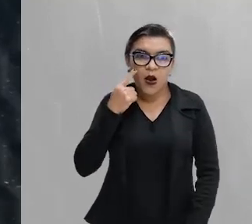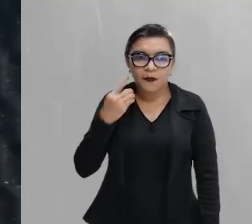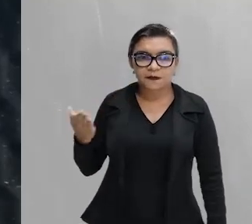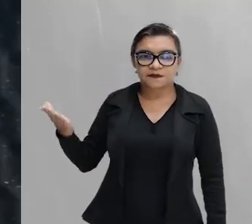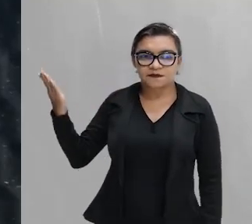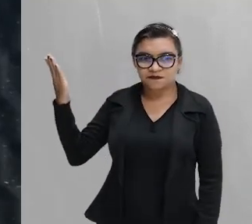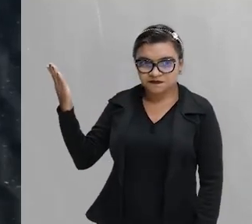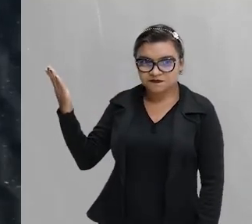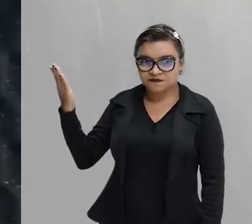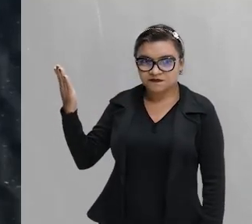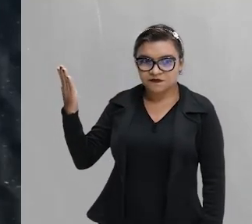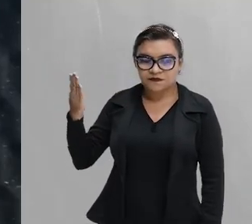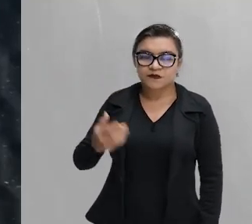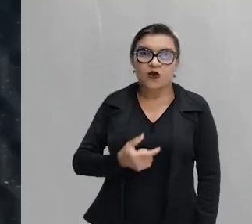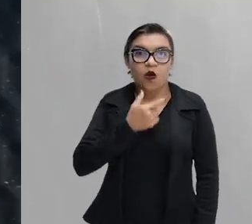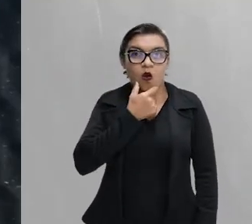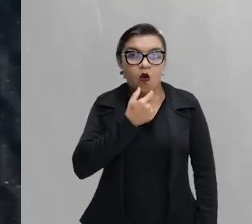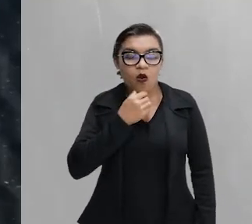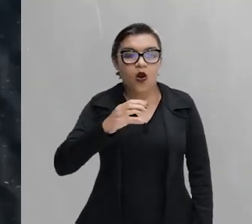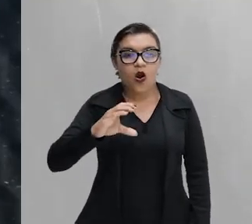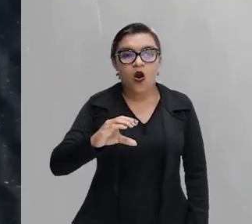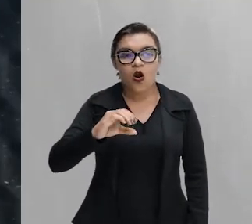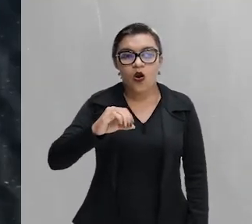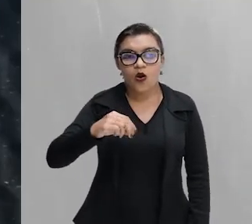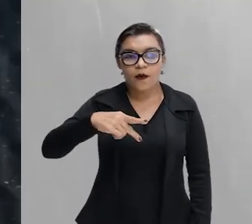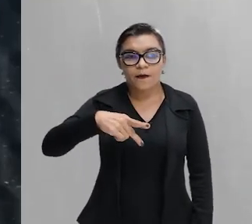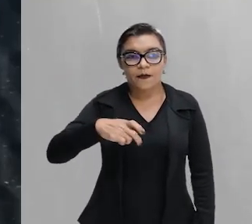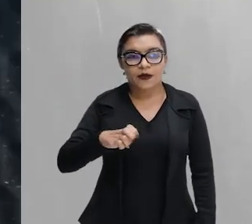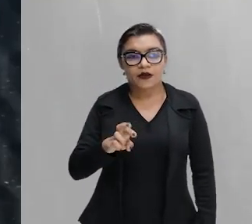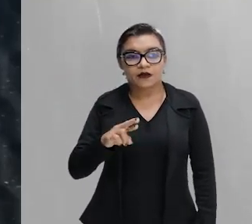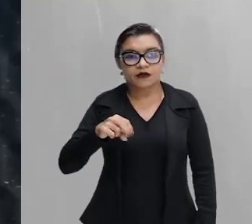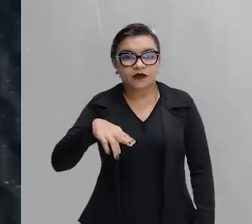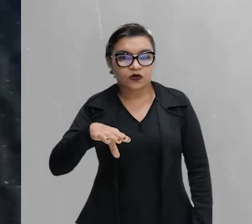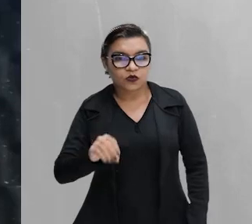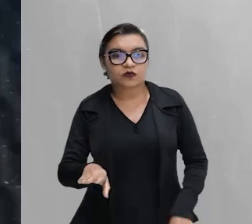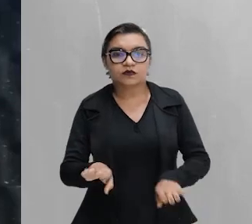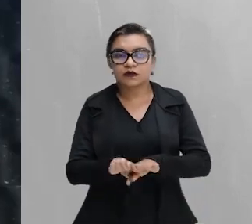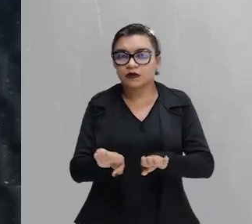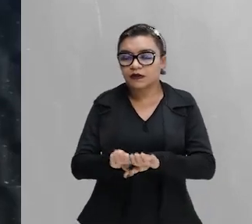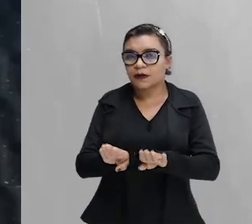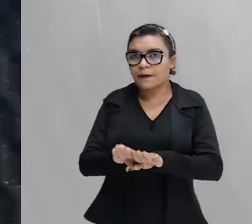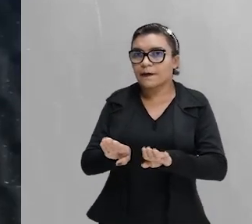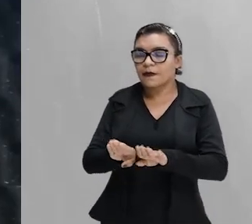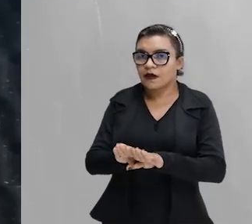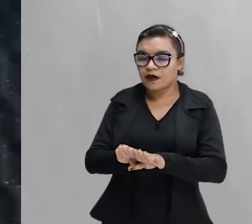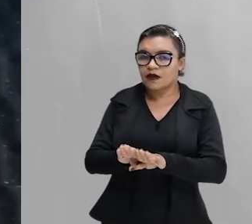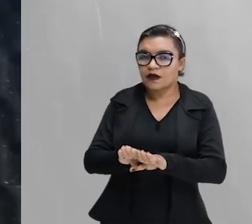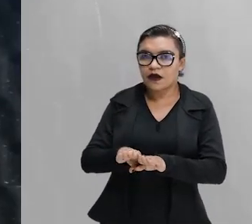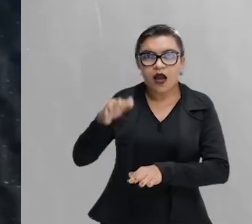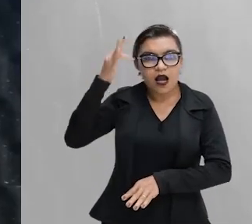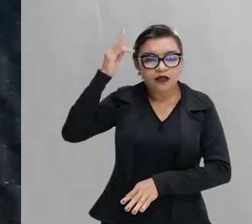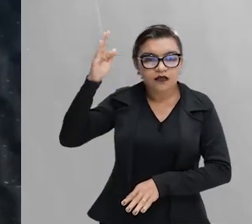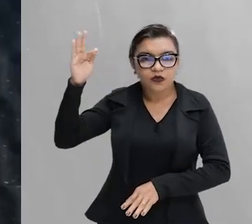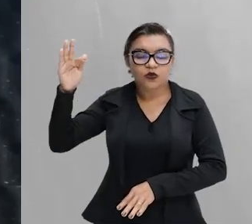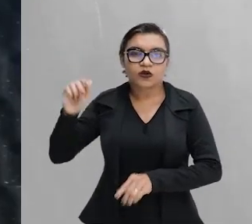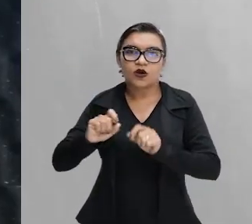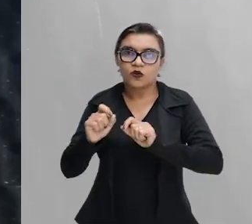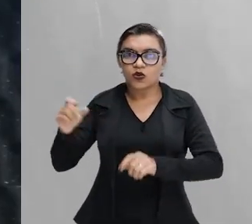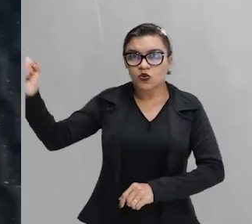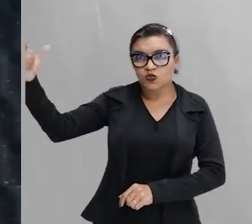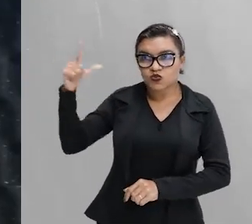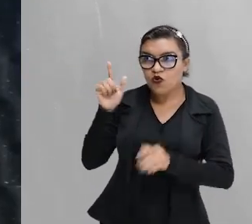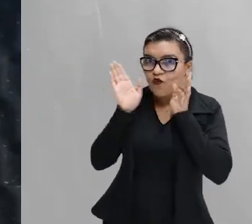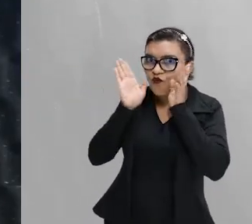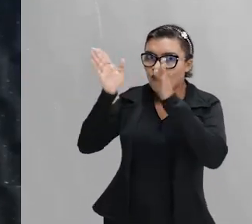né? Então, essa figura emblemática que é o Nicolau Copérnico e a teoria heliocêntrica, né, que revolucionou aí o estudo dos